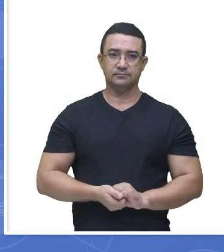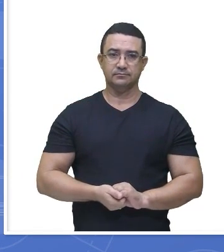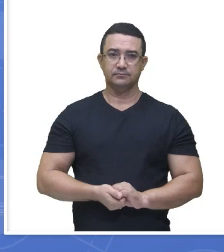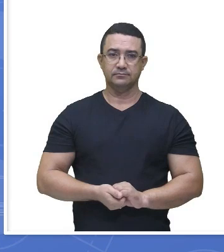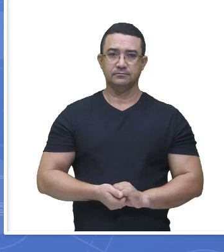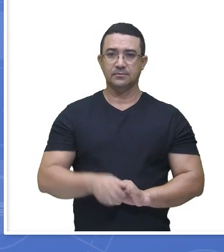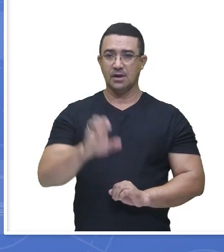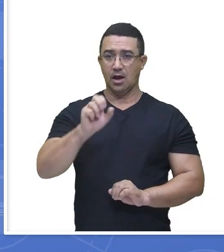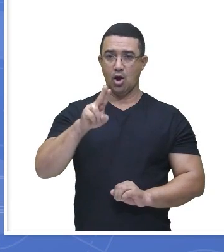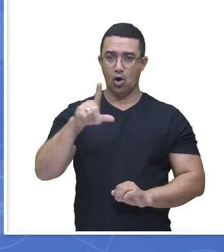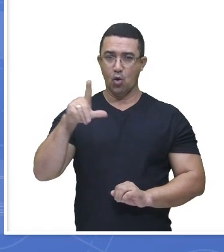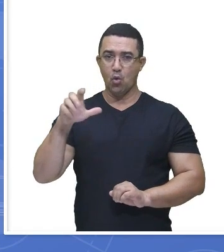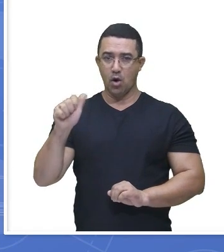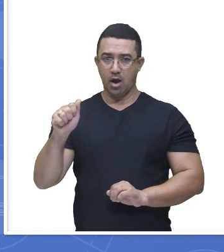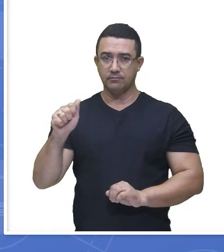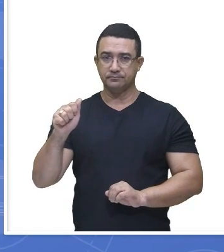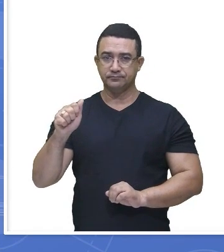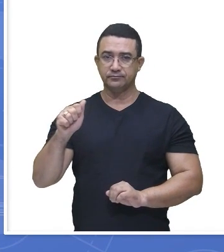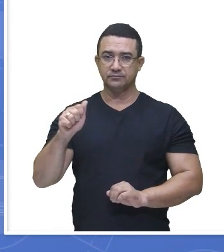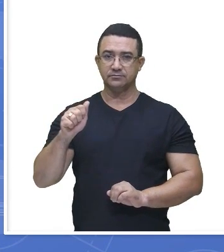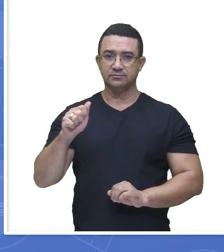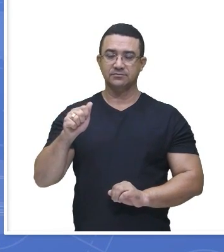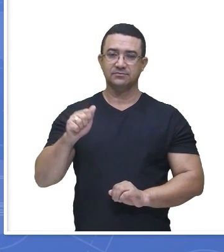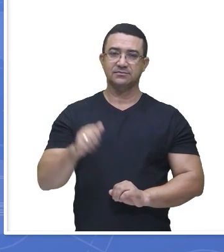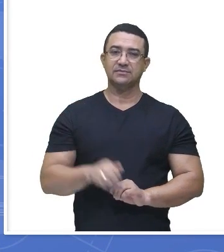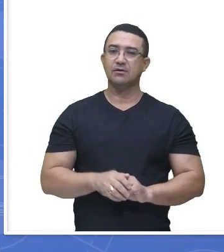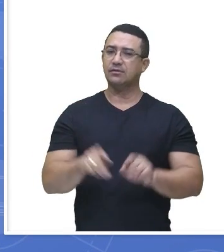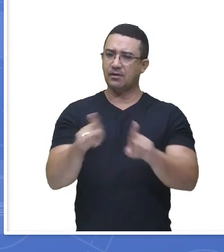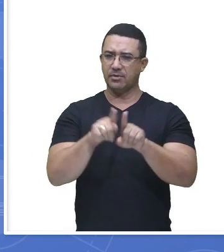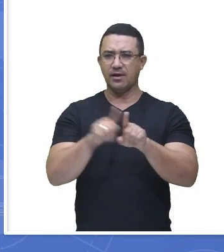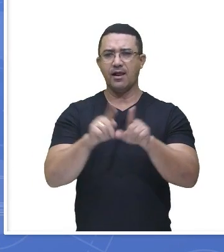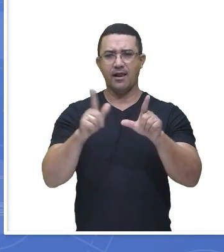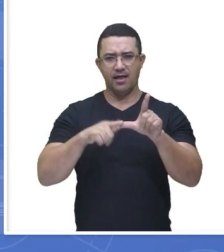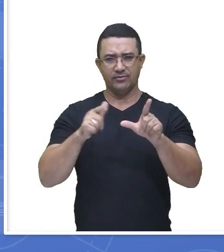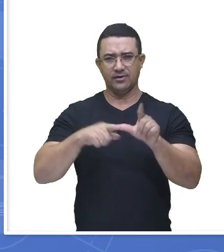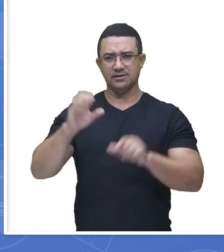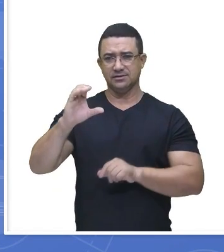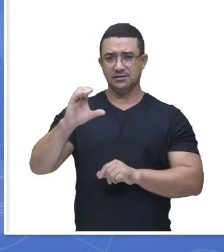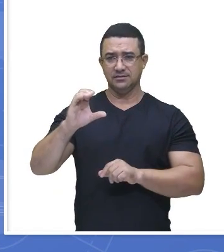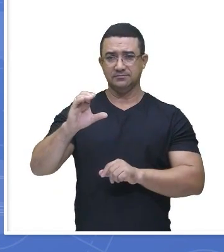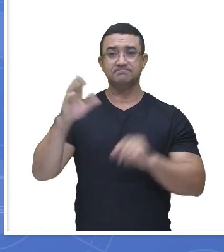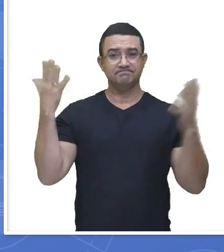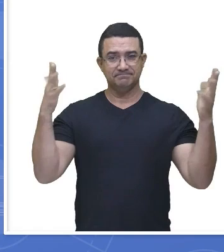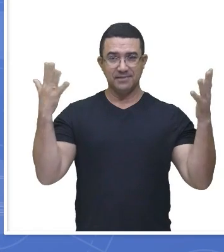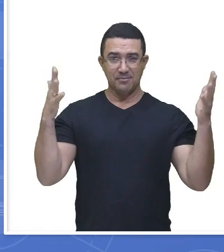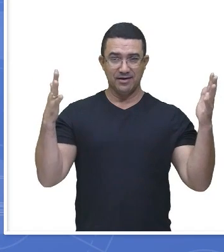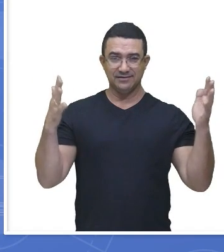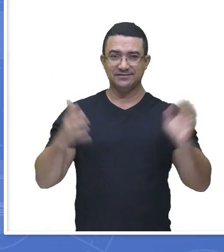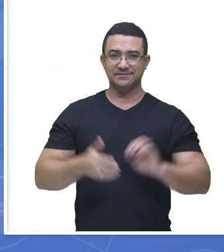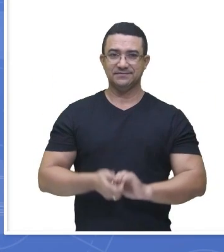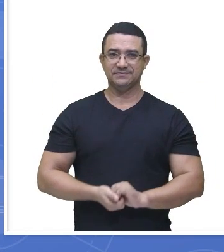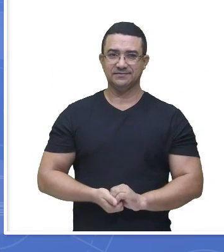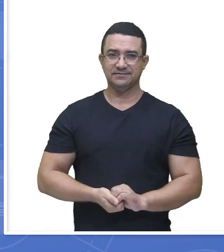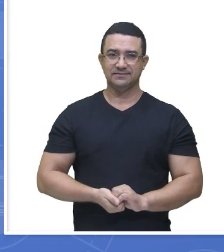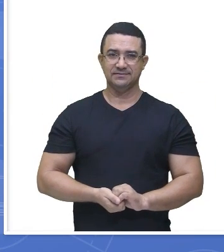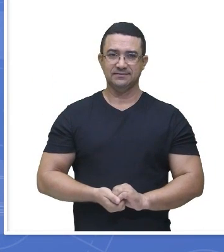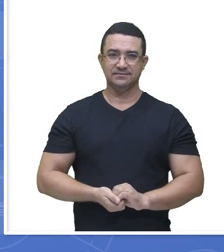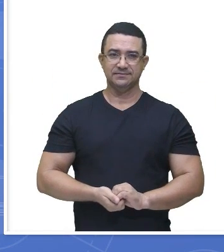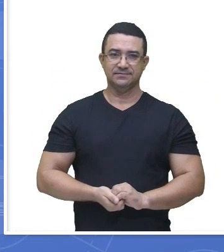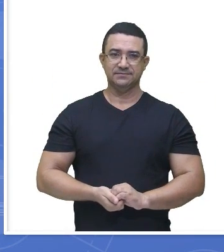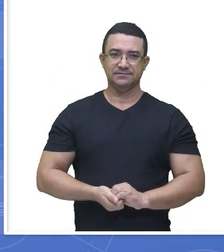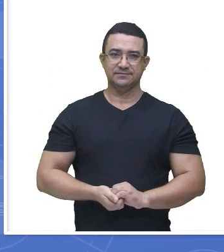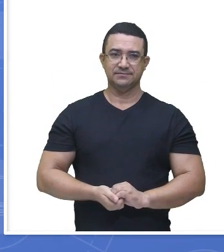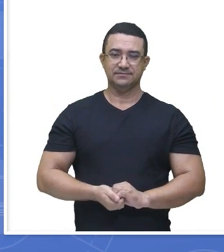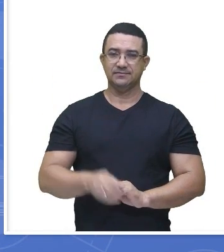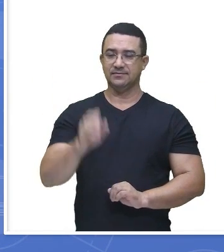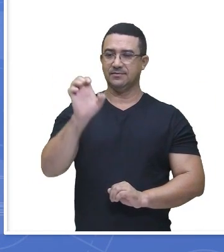Eula. Ah, tá. Eula Viana. Alternativa C também. Parabéns, Eula. Da Escola